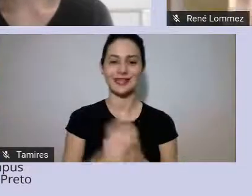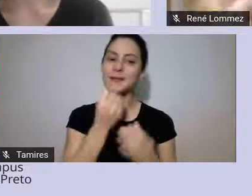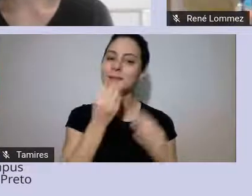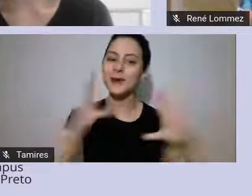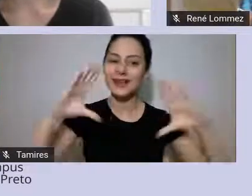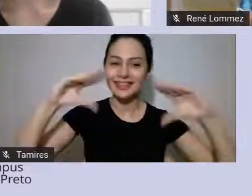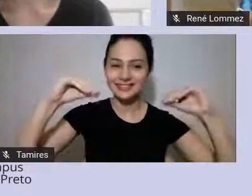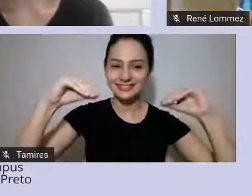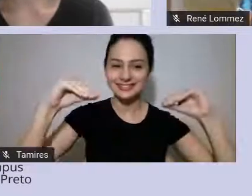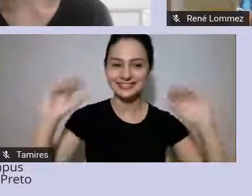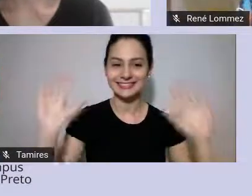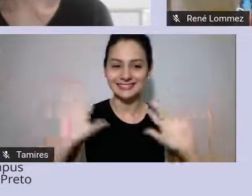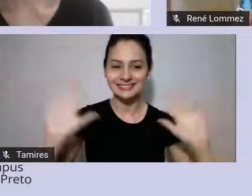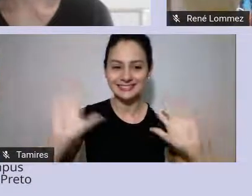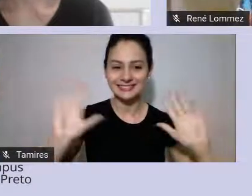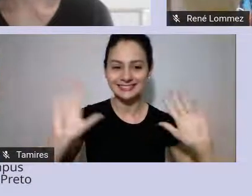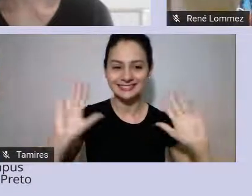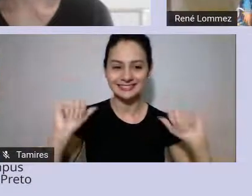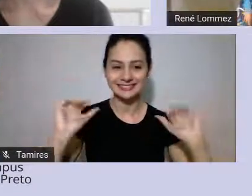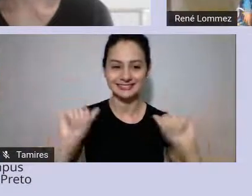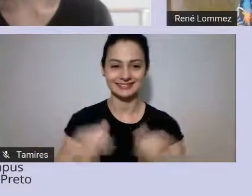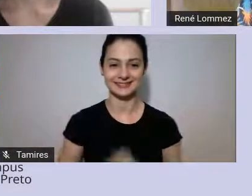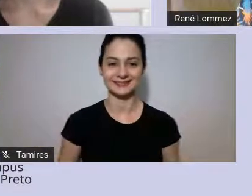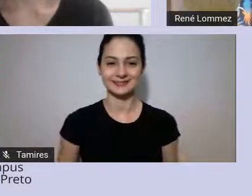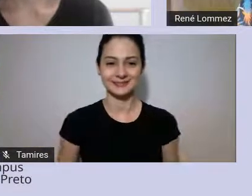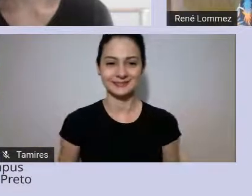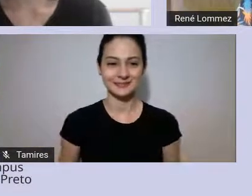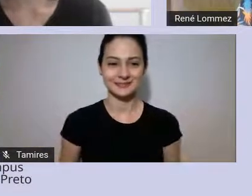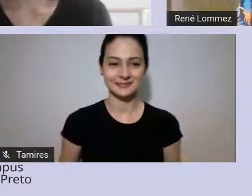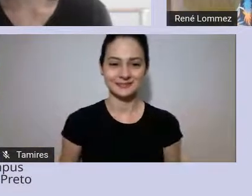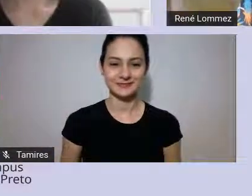noite, gente. Boa noite. Tchau, tchau. Tchau. Boa noite. Obrigado.